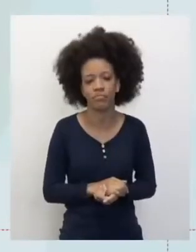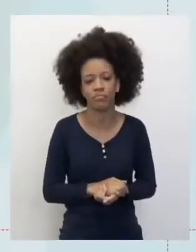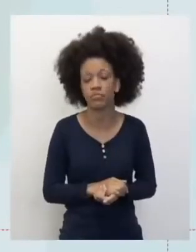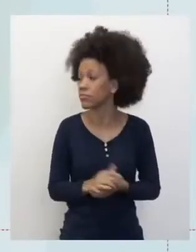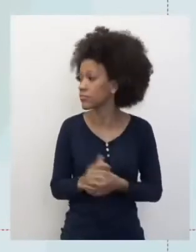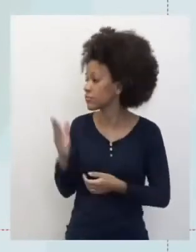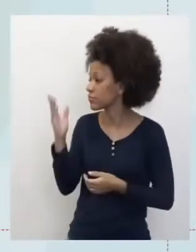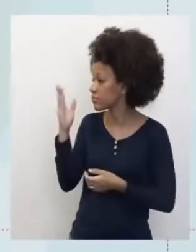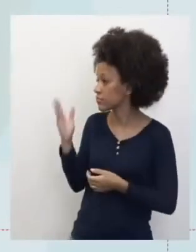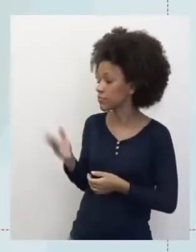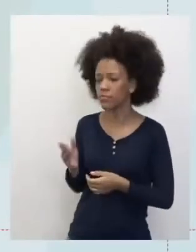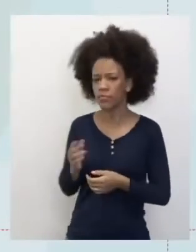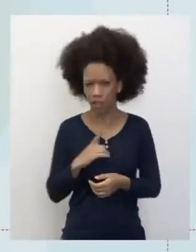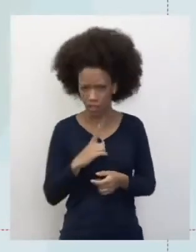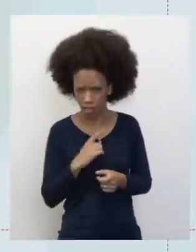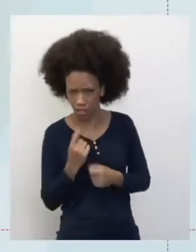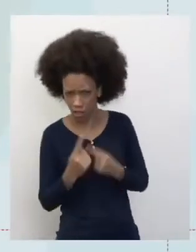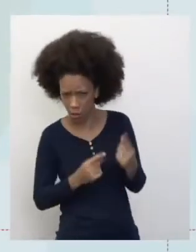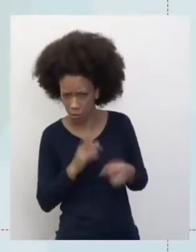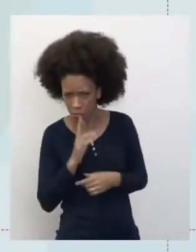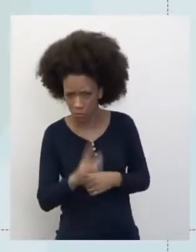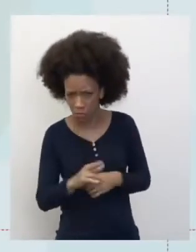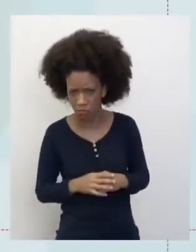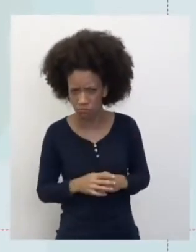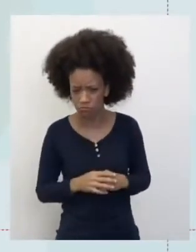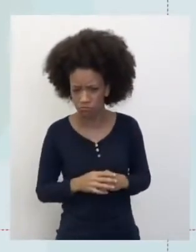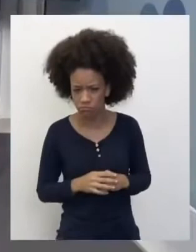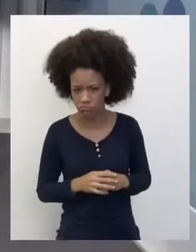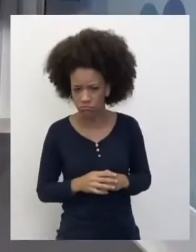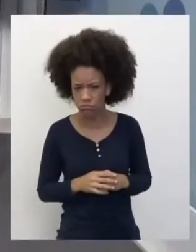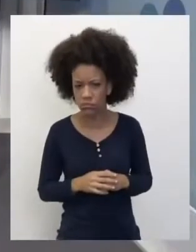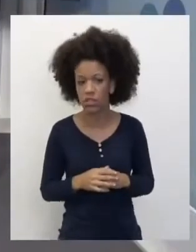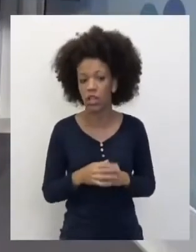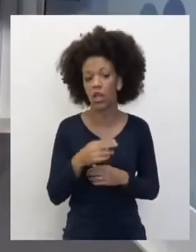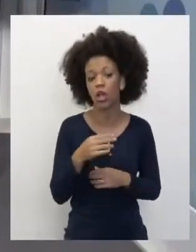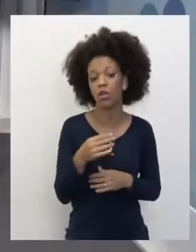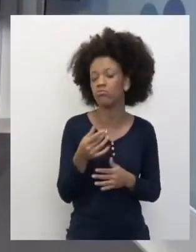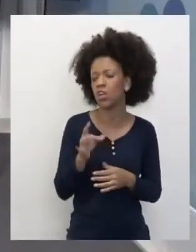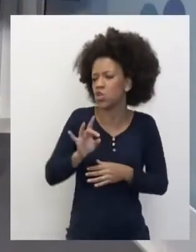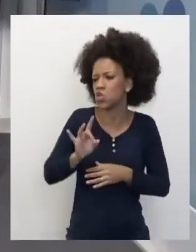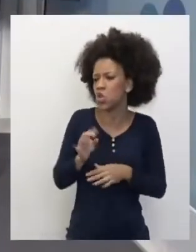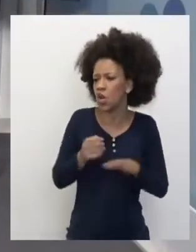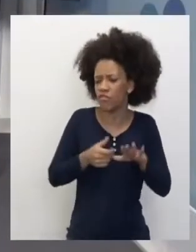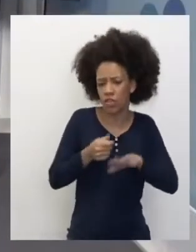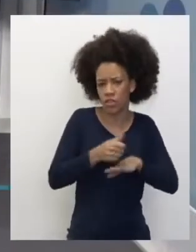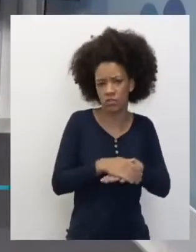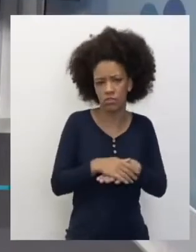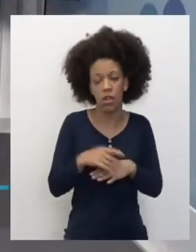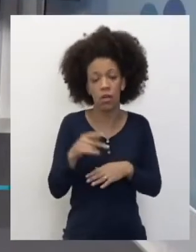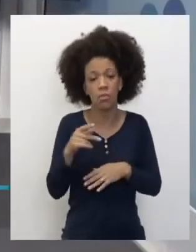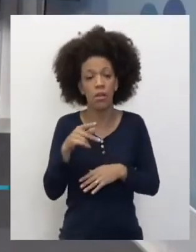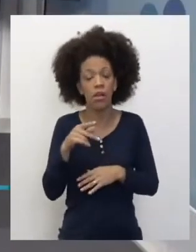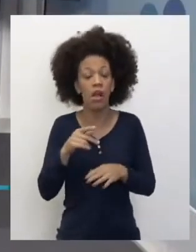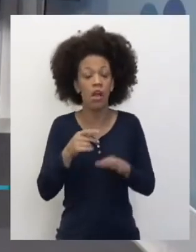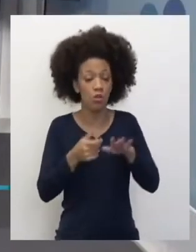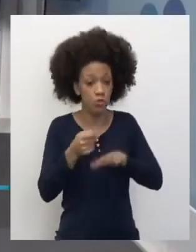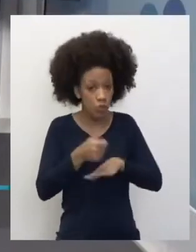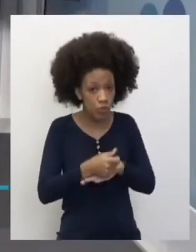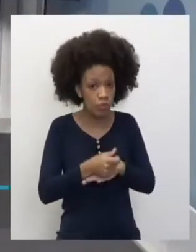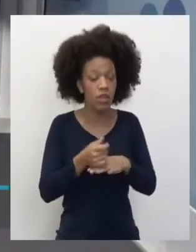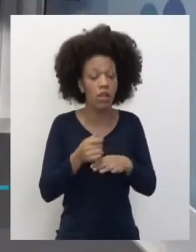E das outras, teve alguma resposta, Andréia? Das outras questões, da Notícia, atualidade? não, só tem a Prodilma colocou notícia falsa que as